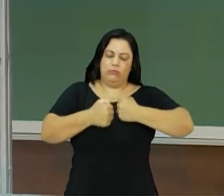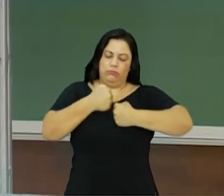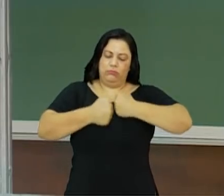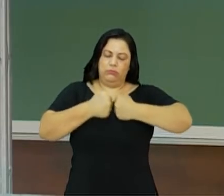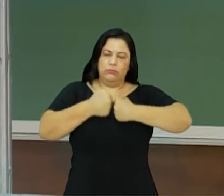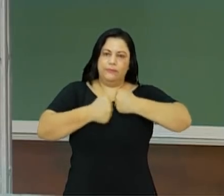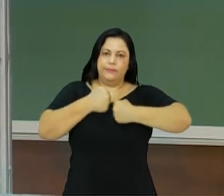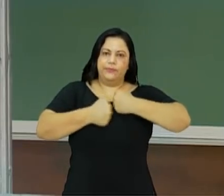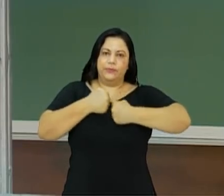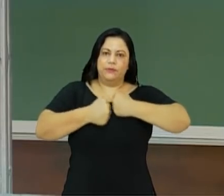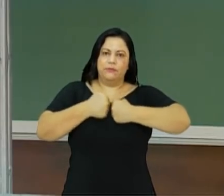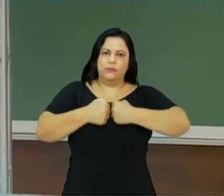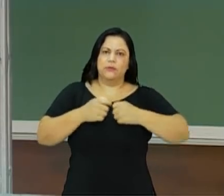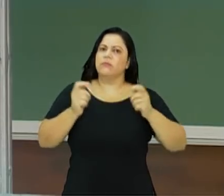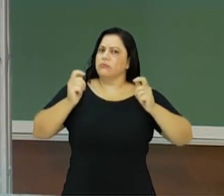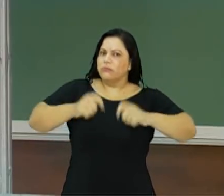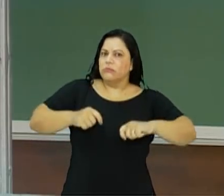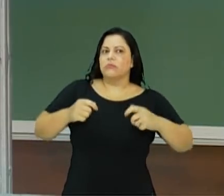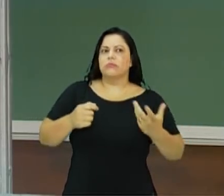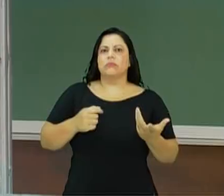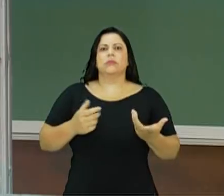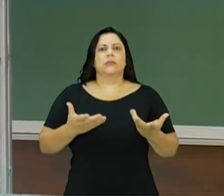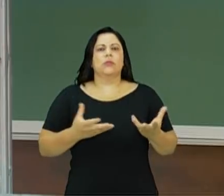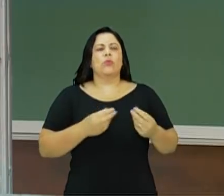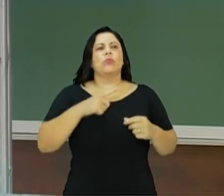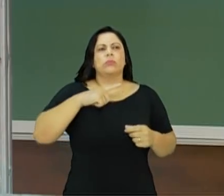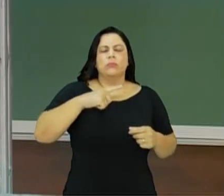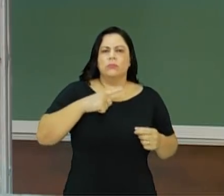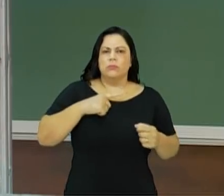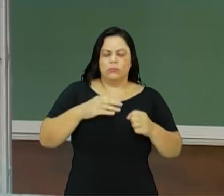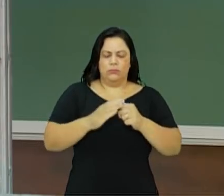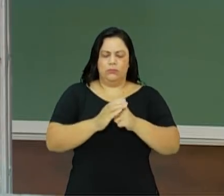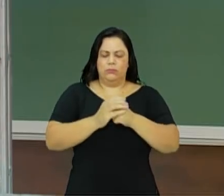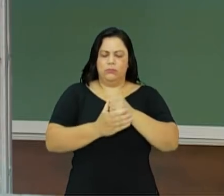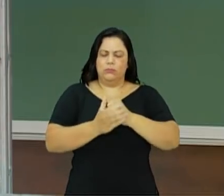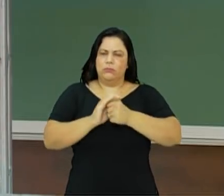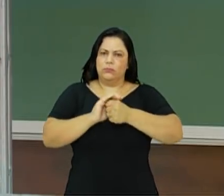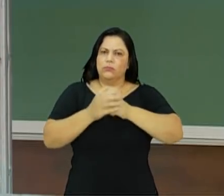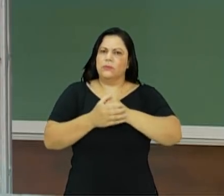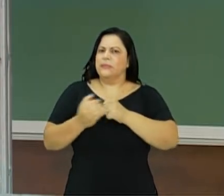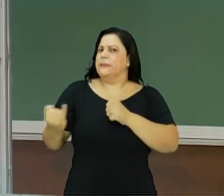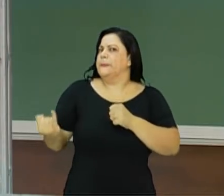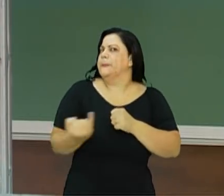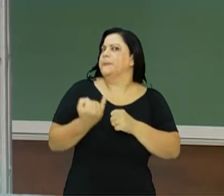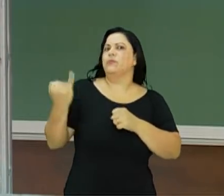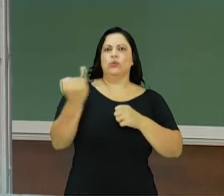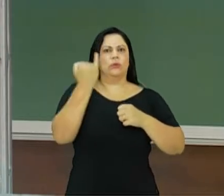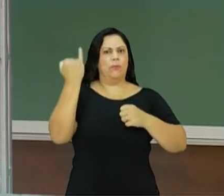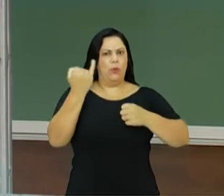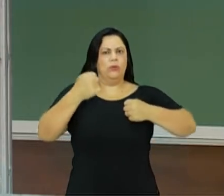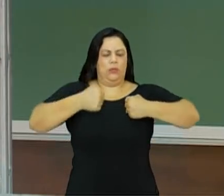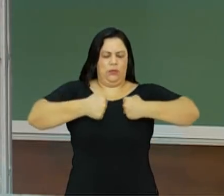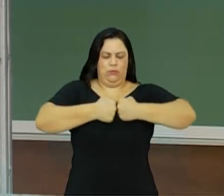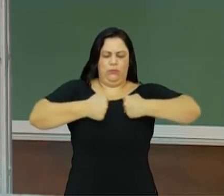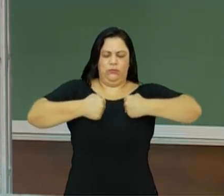trás, né? Então, assim, a existência desses discos de cartilagem são extremamente importantes, tá?